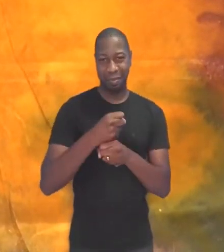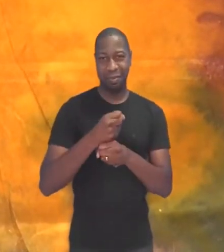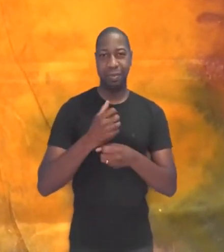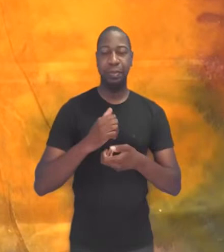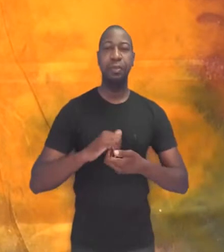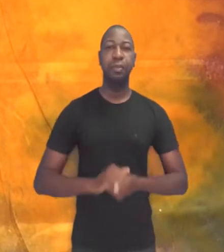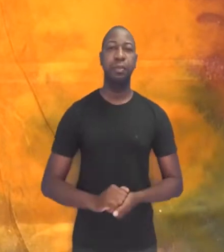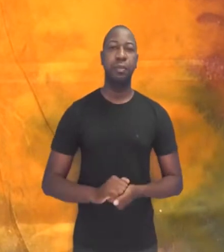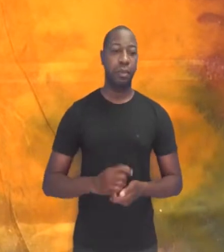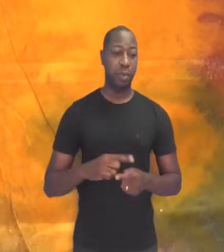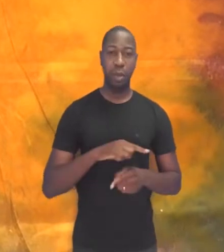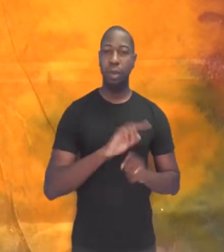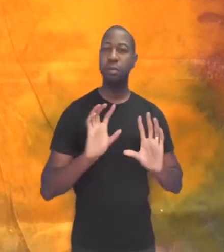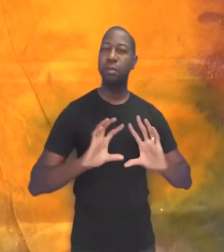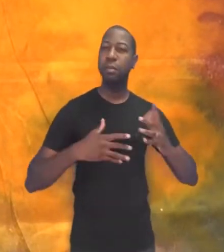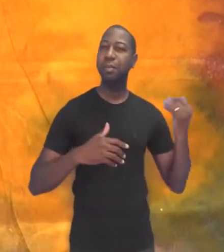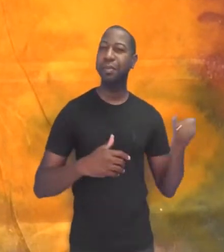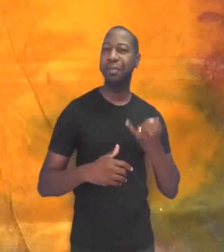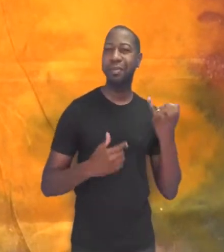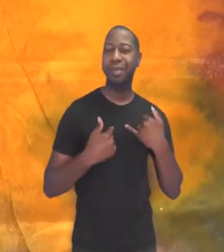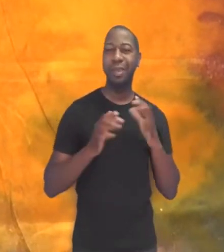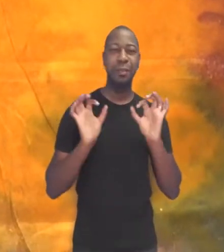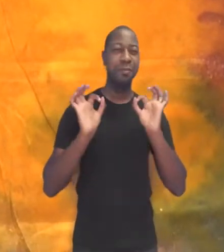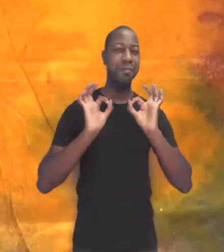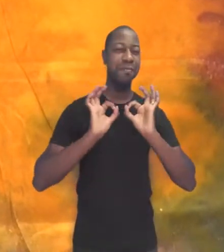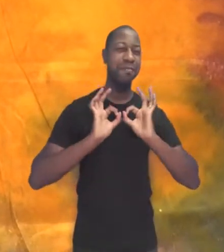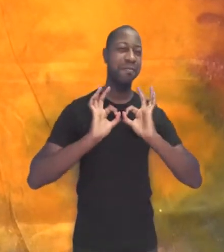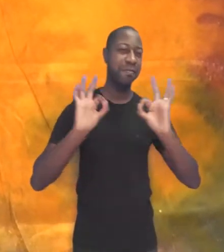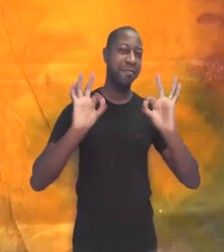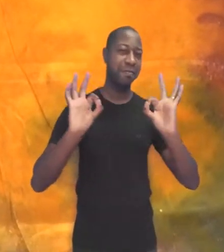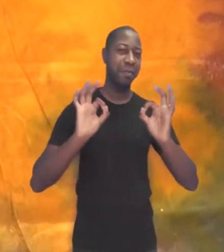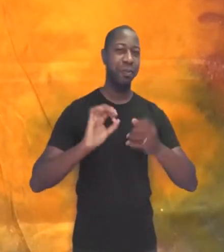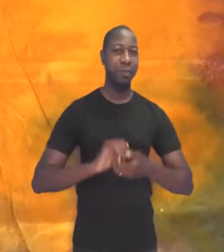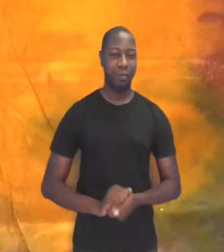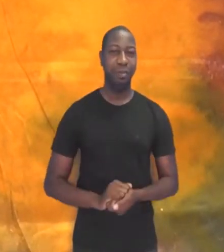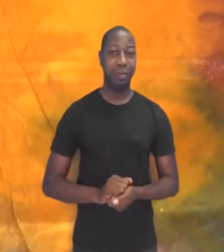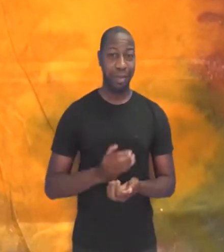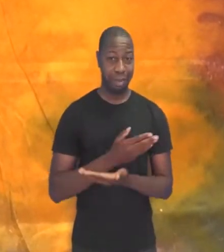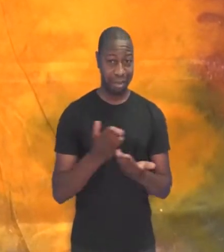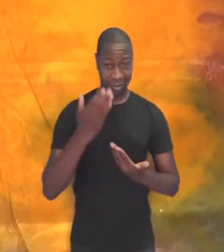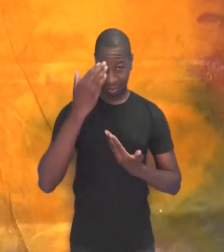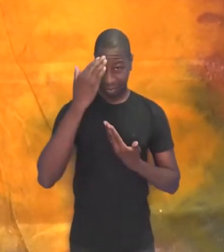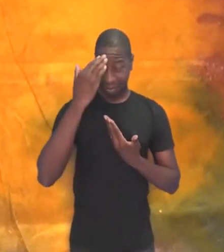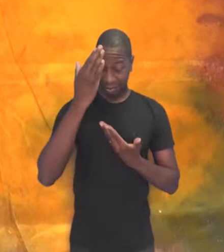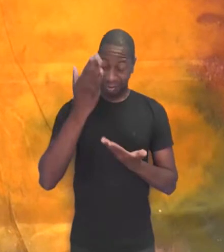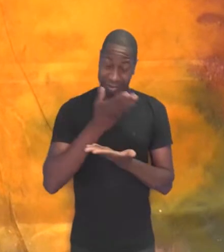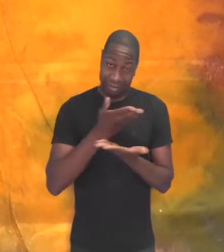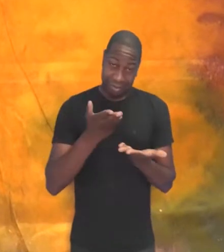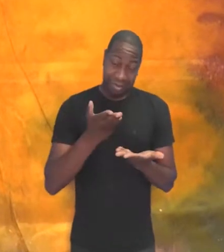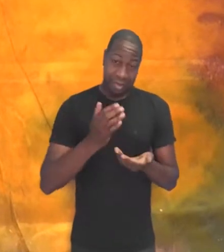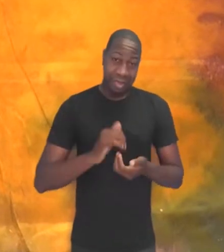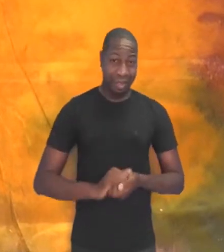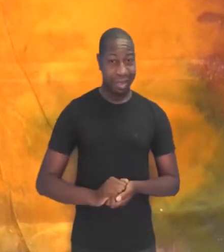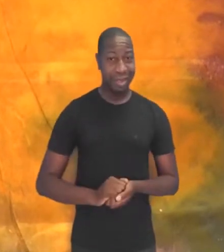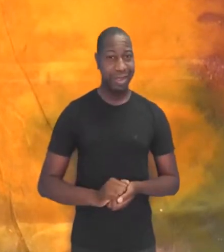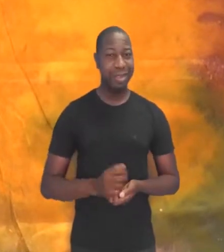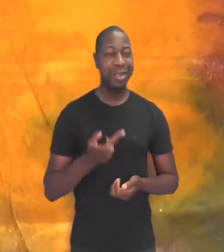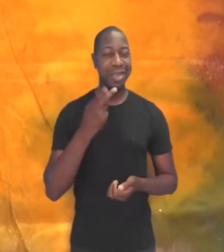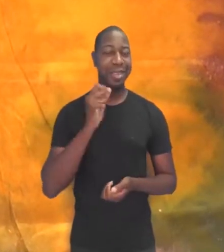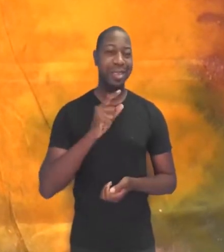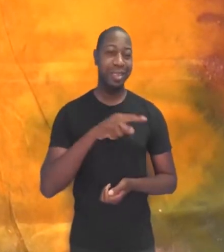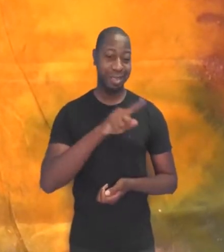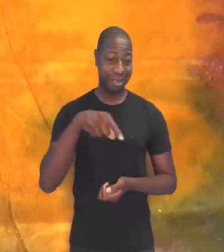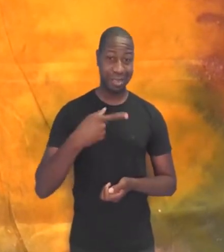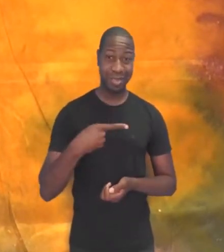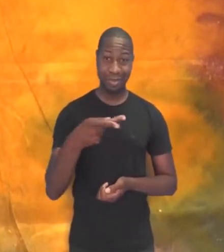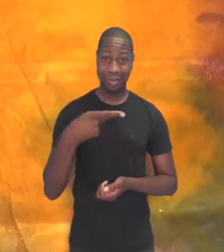que é tão importante, tão especial para a gente. Então, eu queria agradecer imensamente e dizer que a gente continue